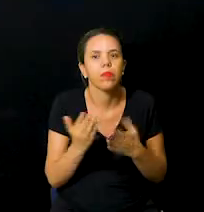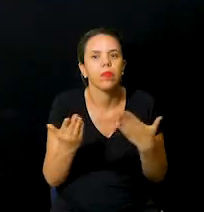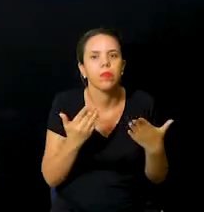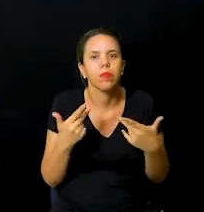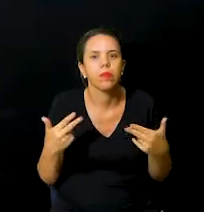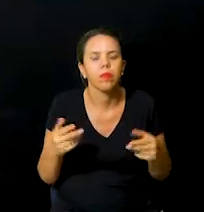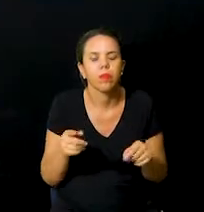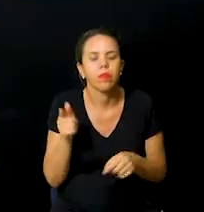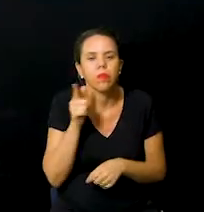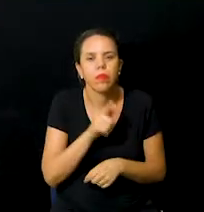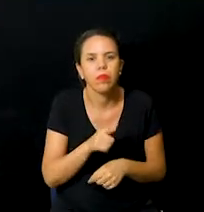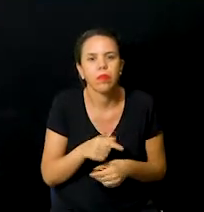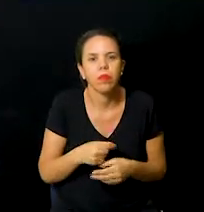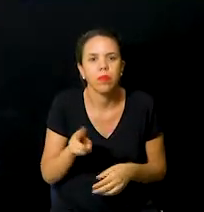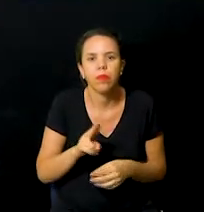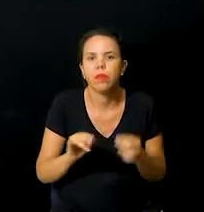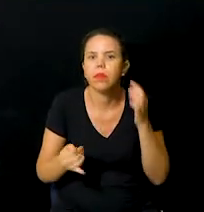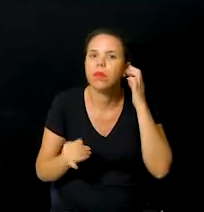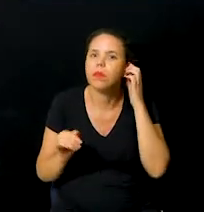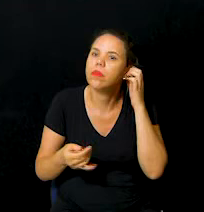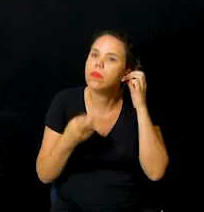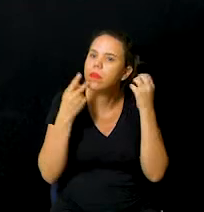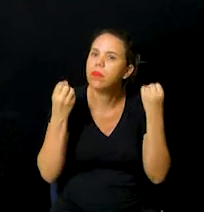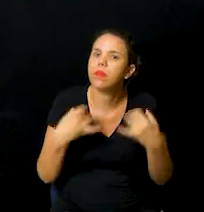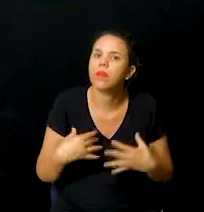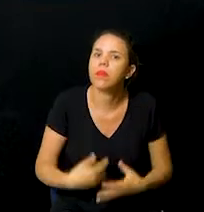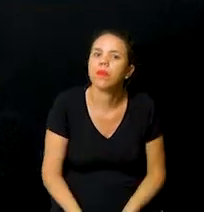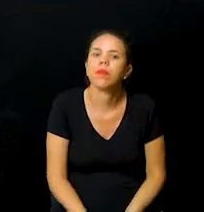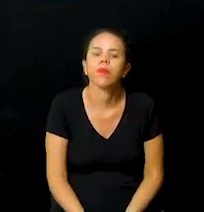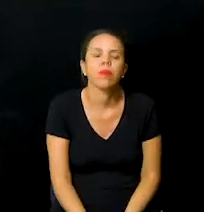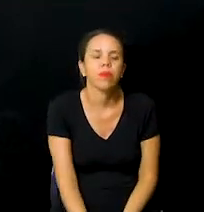as ferramentas que você utiliza? Aproveita e conta para nós.